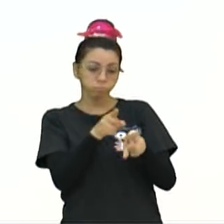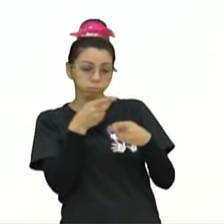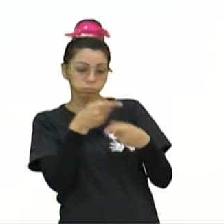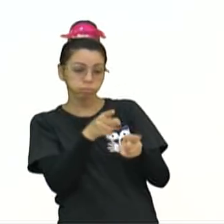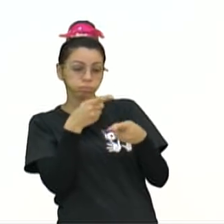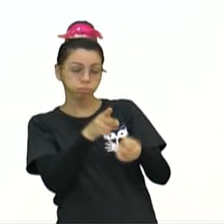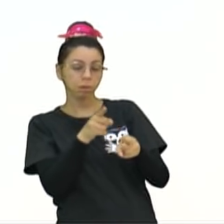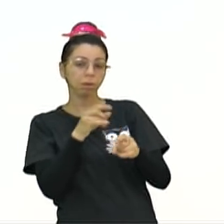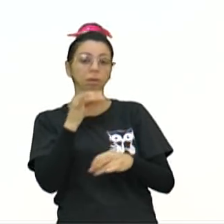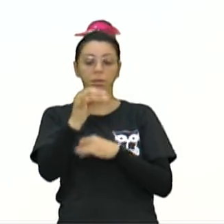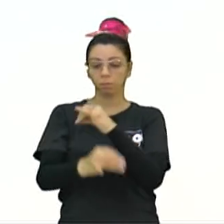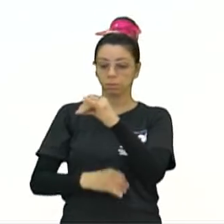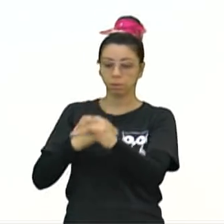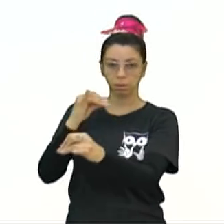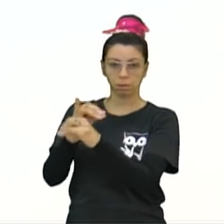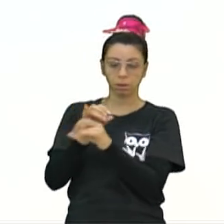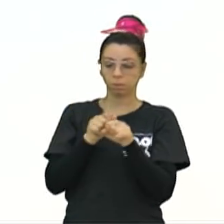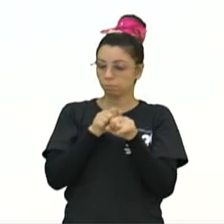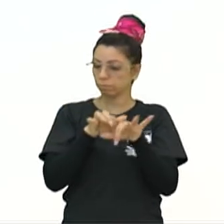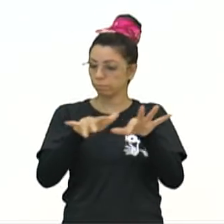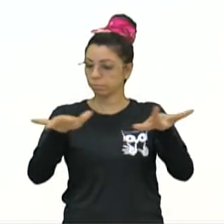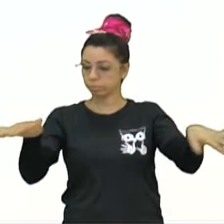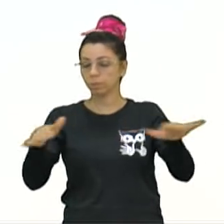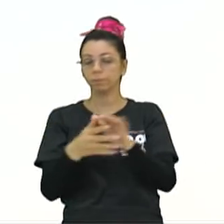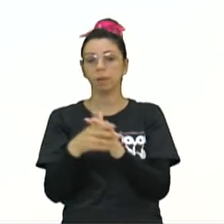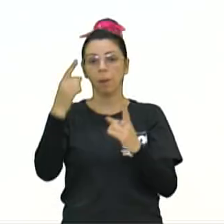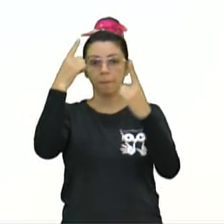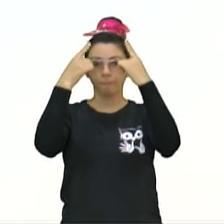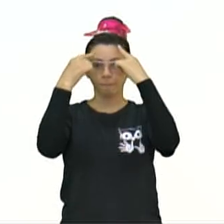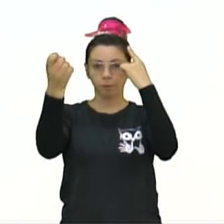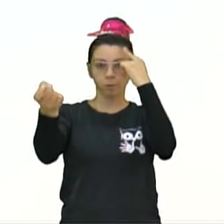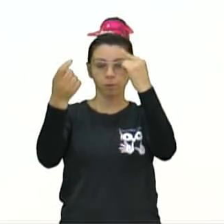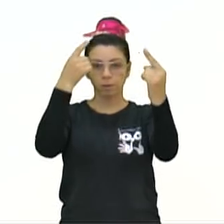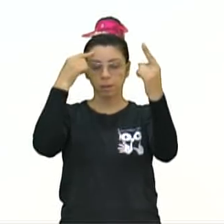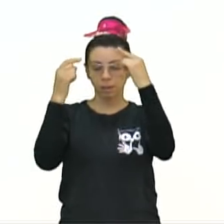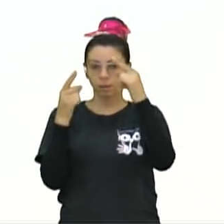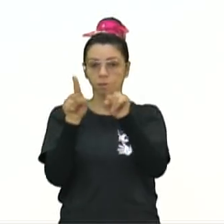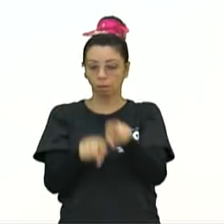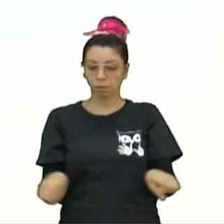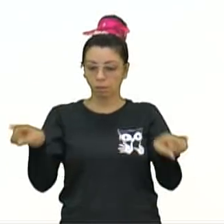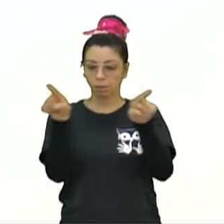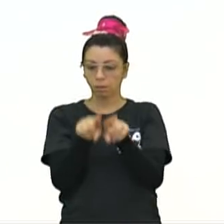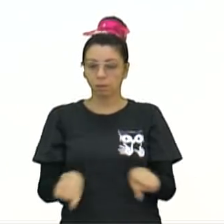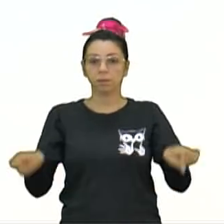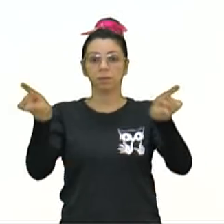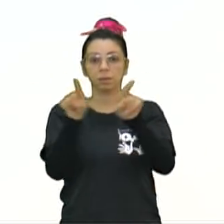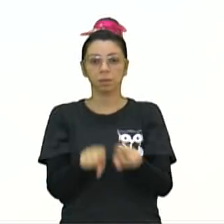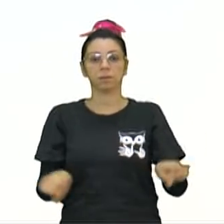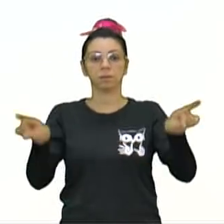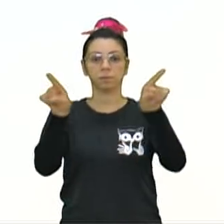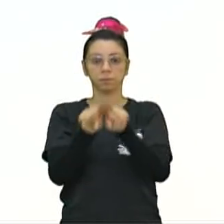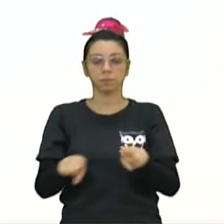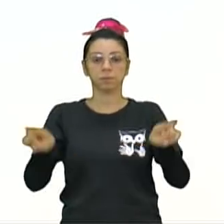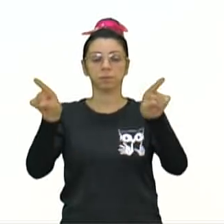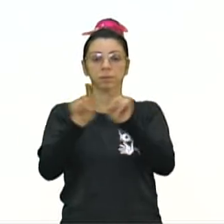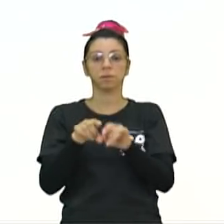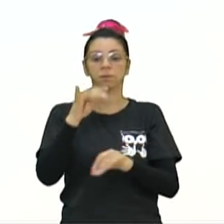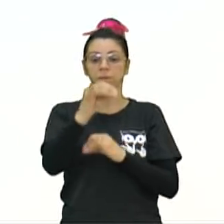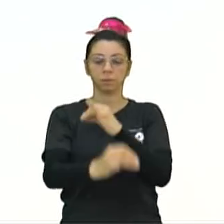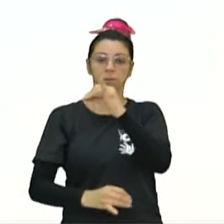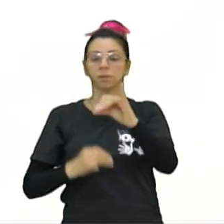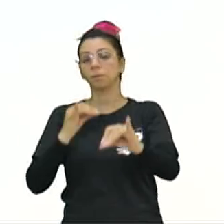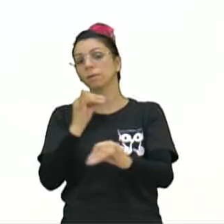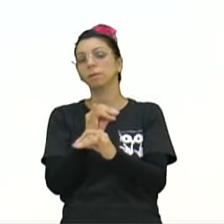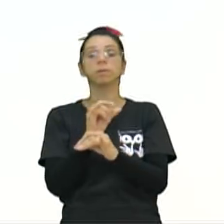pela internet. É uma violência repetitiva e persistente que, efetivada por meio da internet,